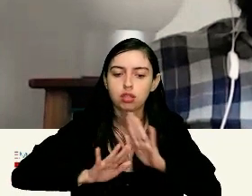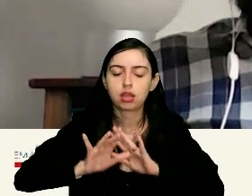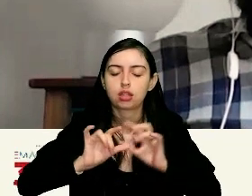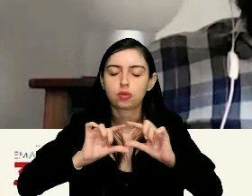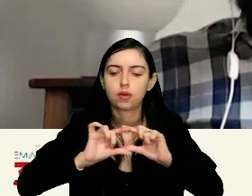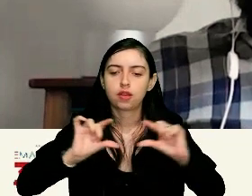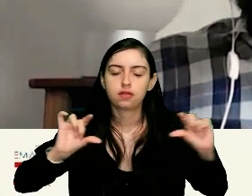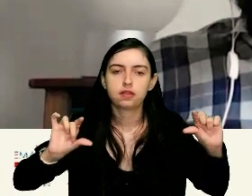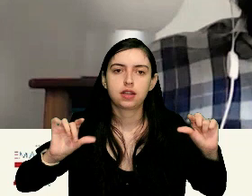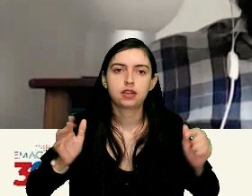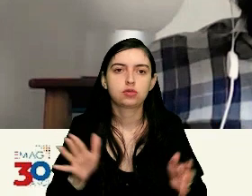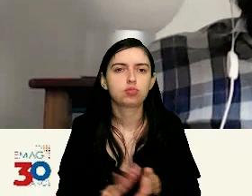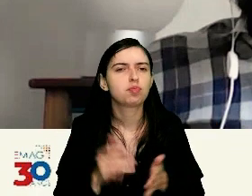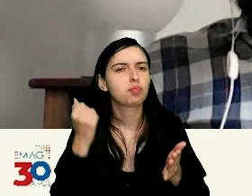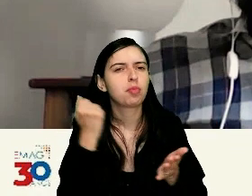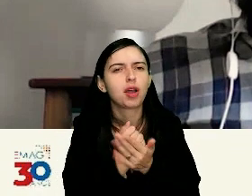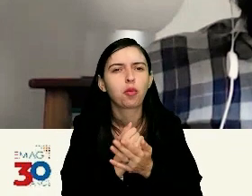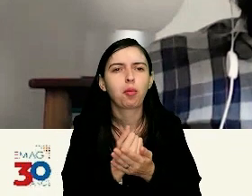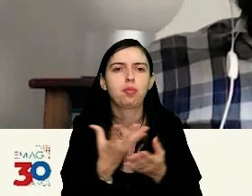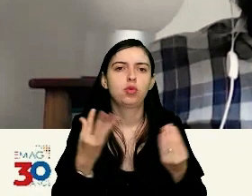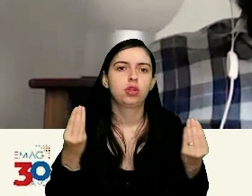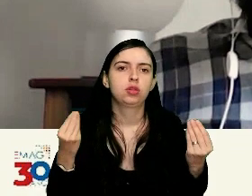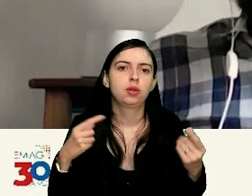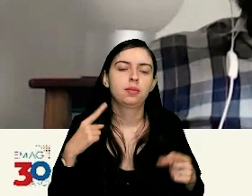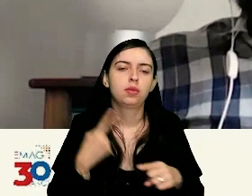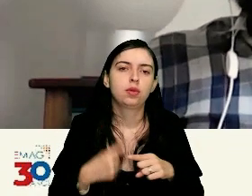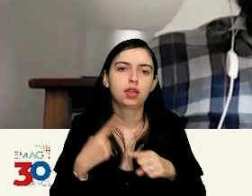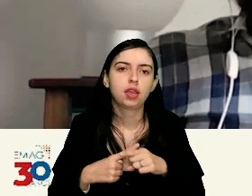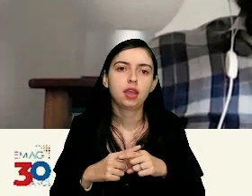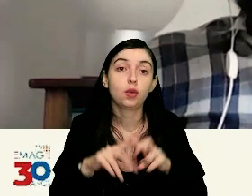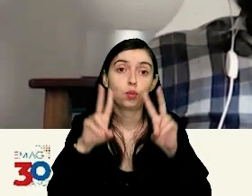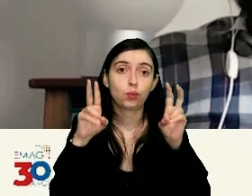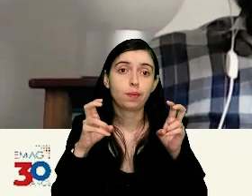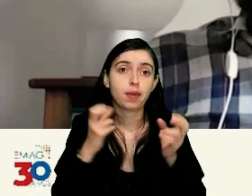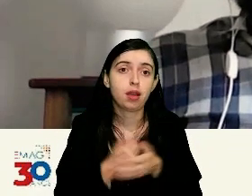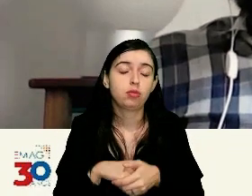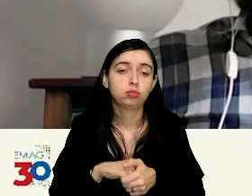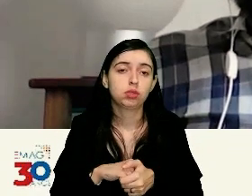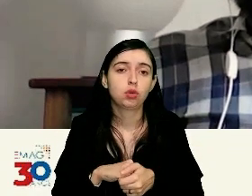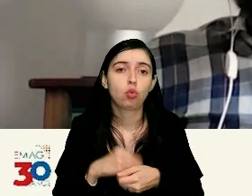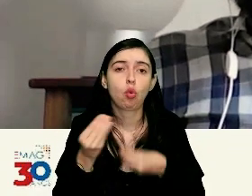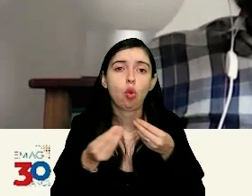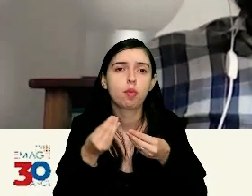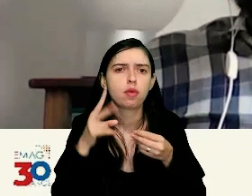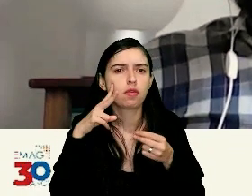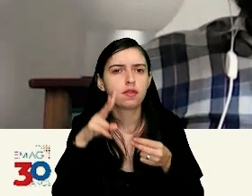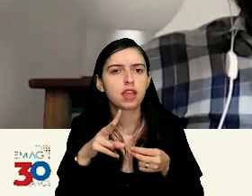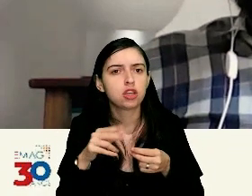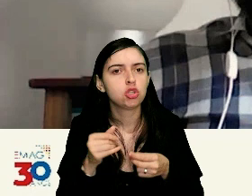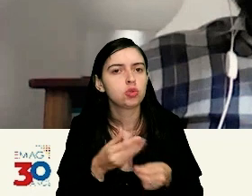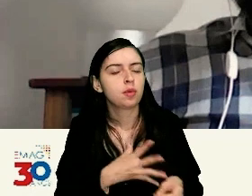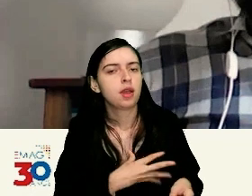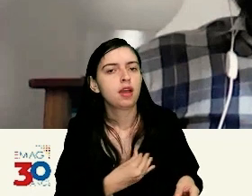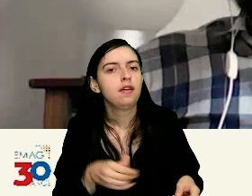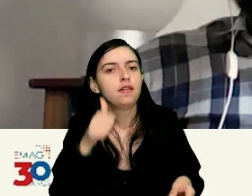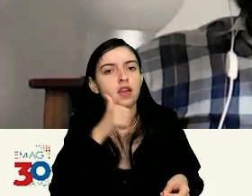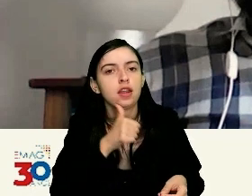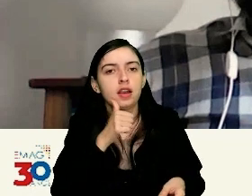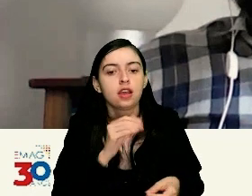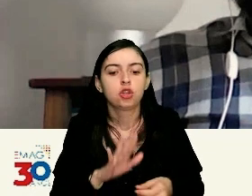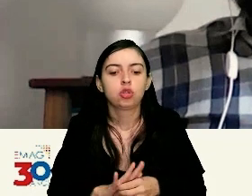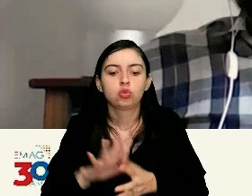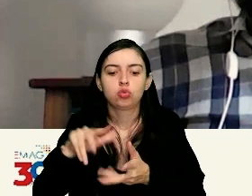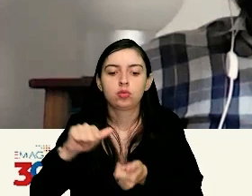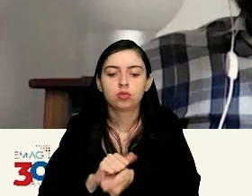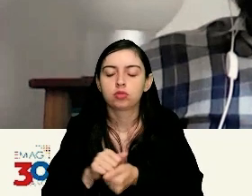marcou muito, porque ela pauta a forma como eu olho para minha filha nesse mundo. Quando eu saio na rua,